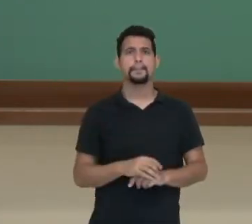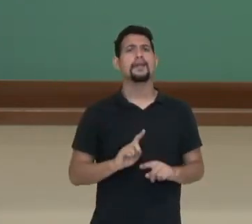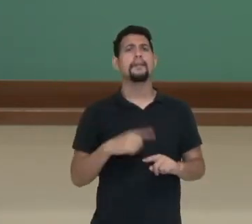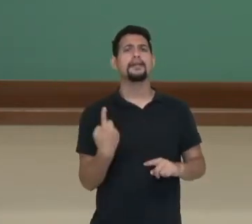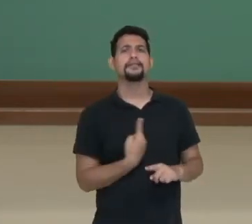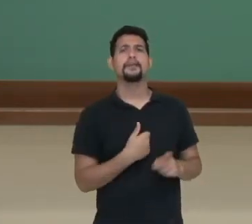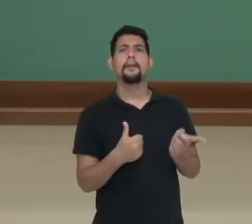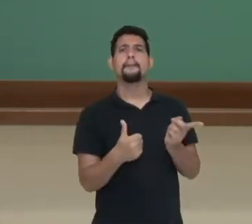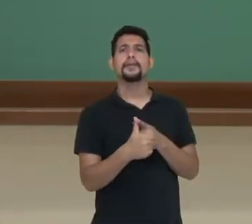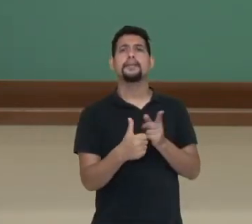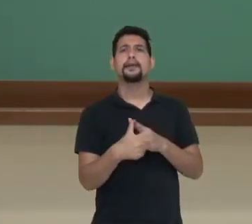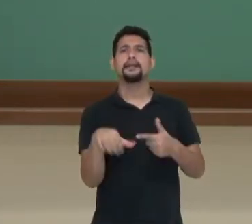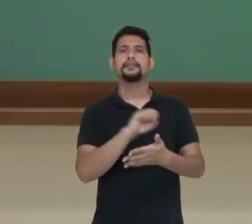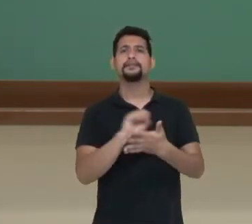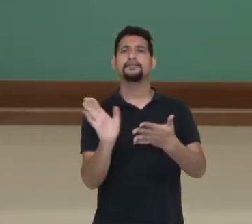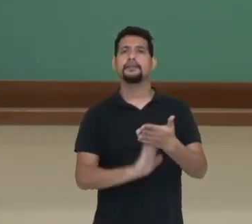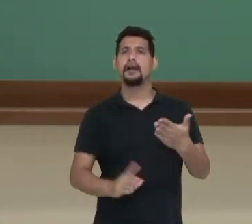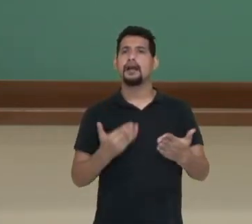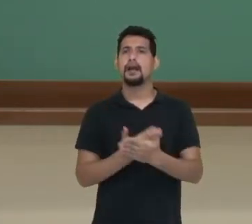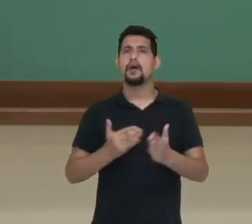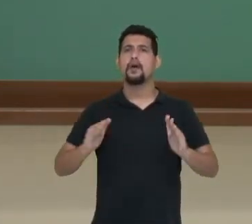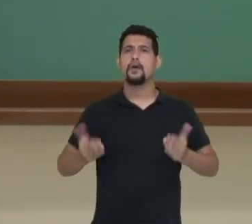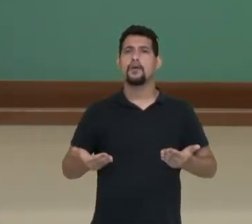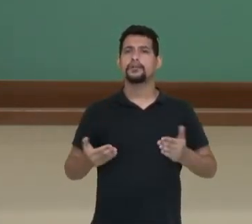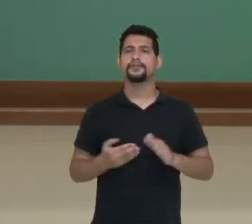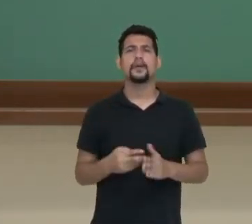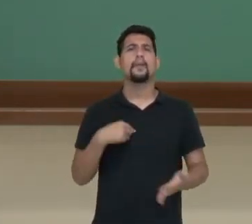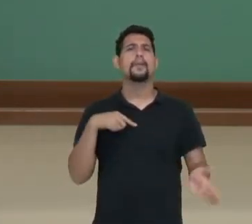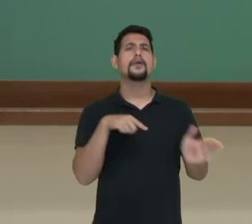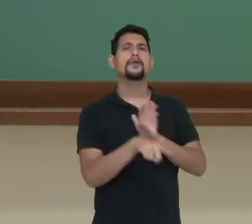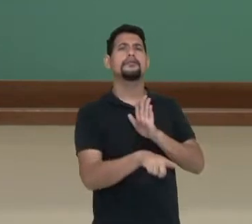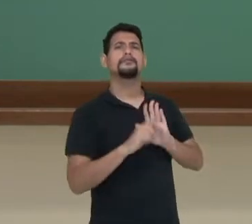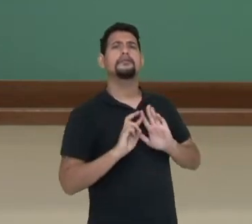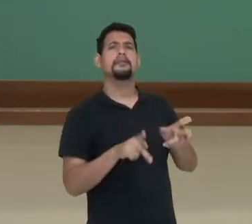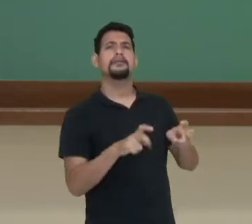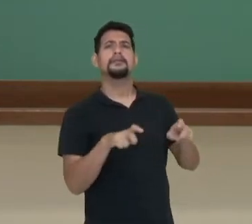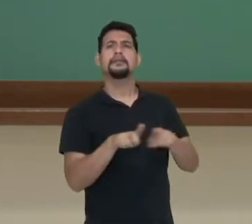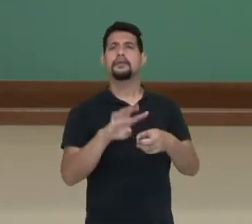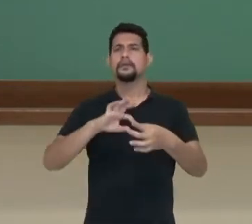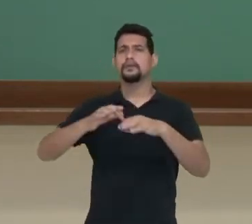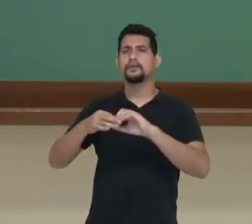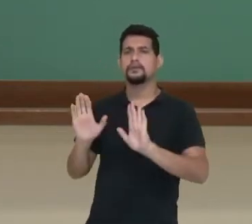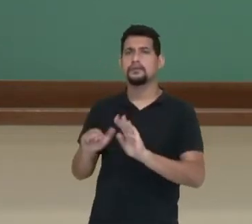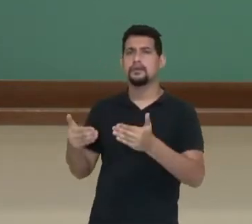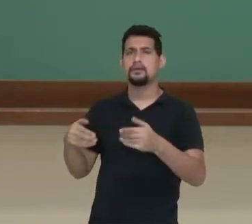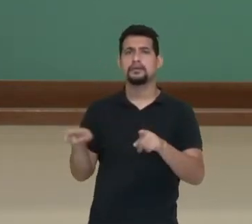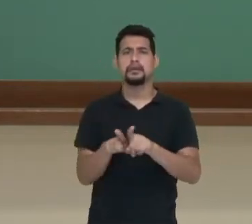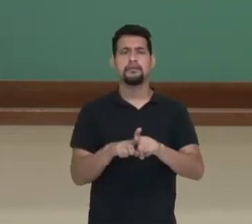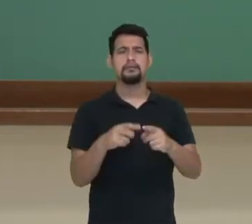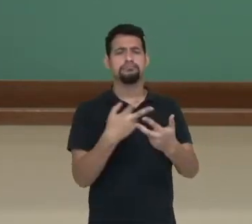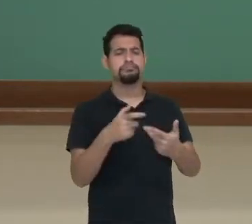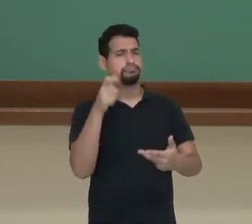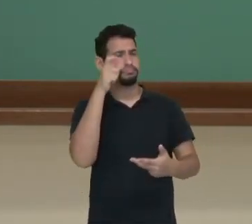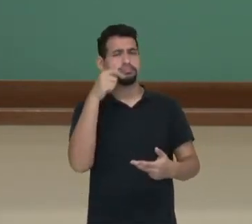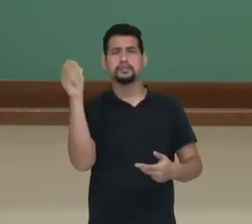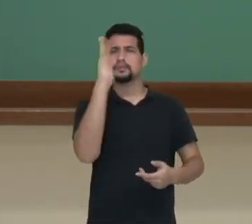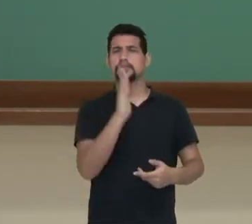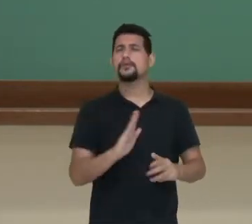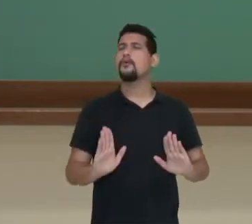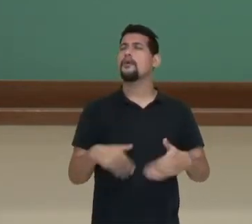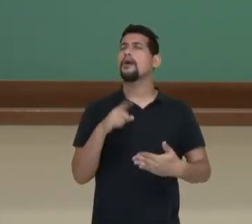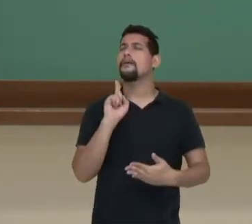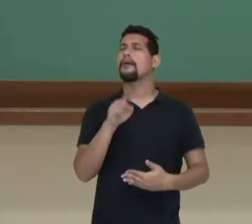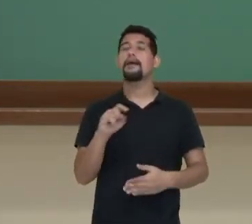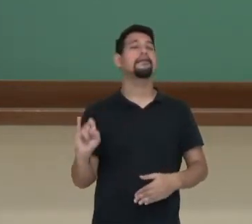nossa primeira atividade da aula de hoje, em que eu pergunto, observando o contexto colonial e de independência do Brasil, qual foi